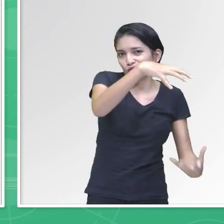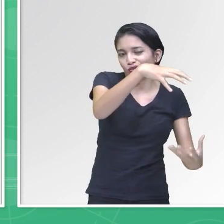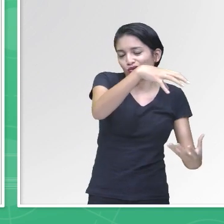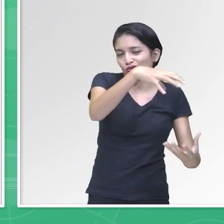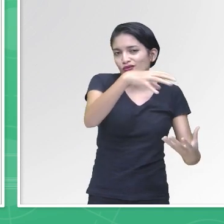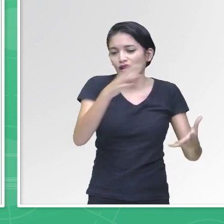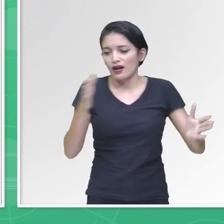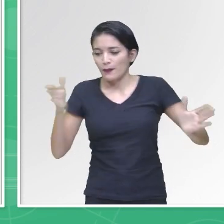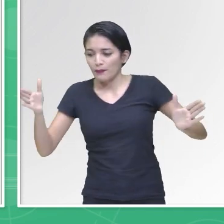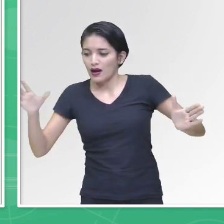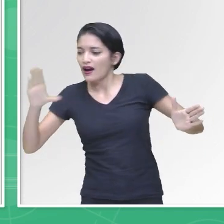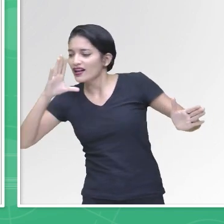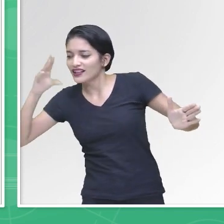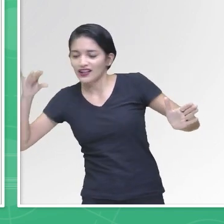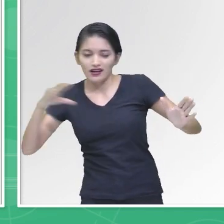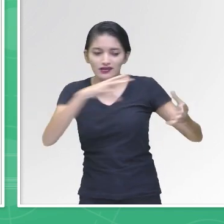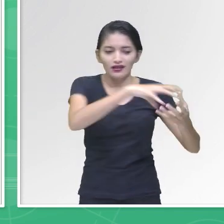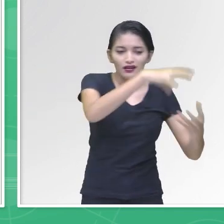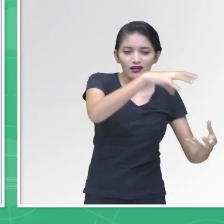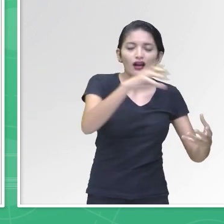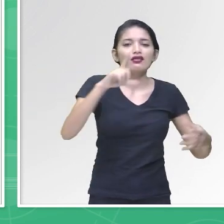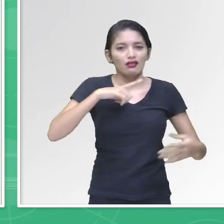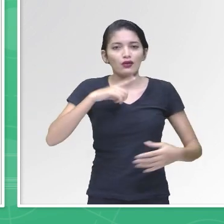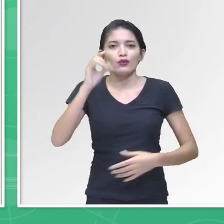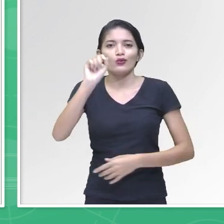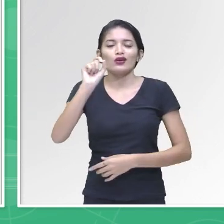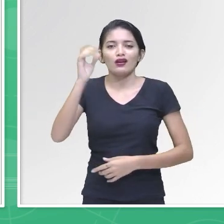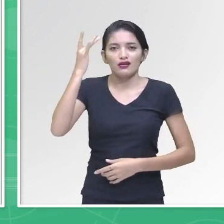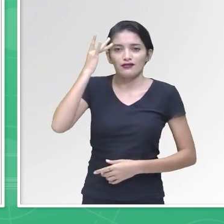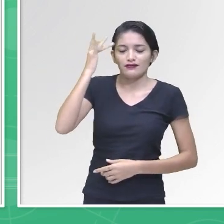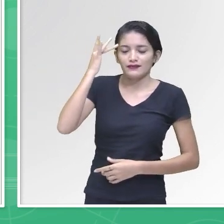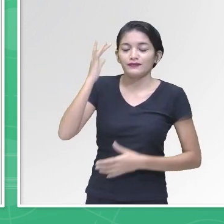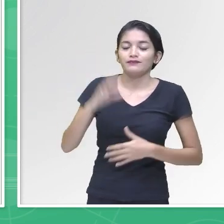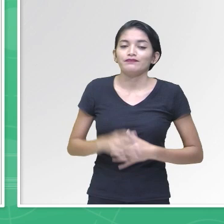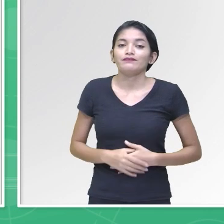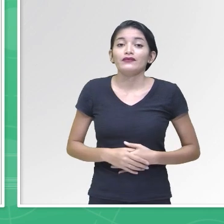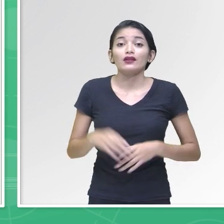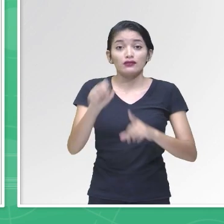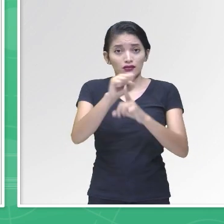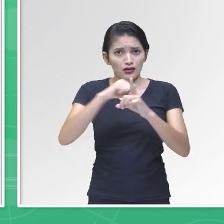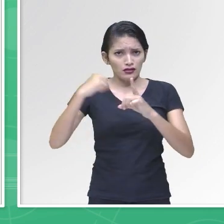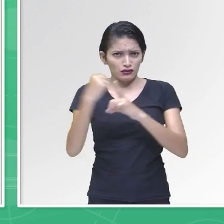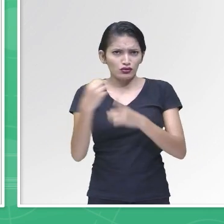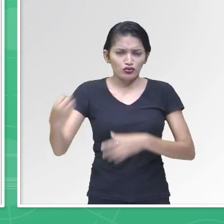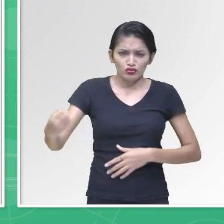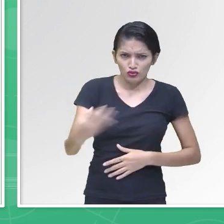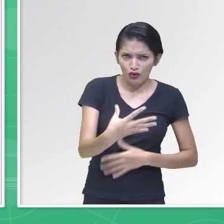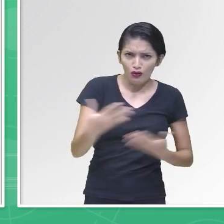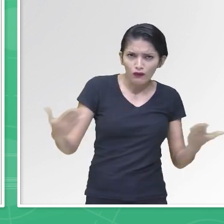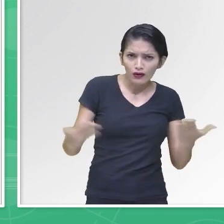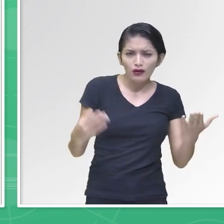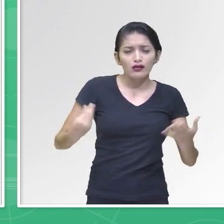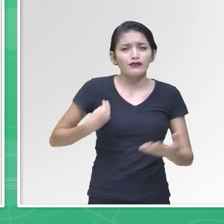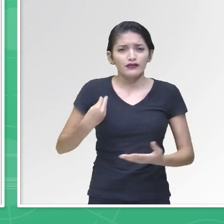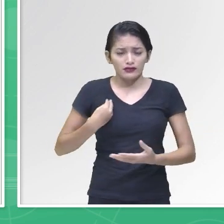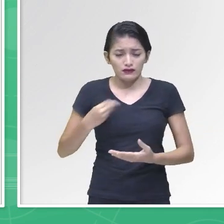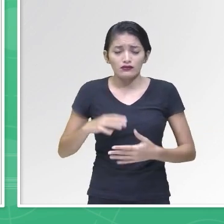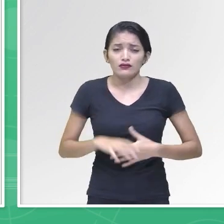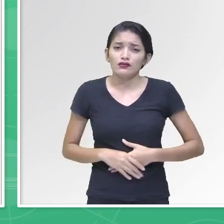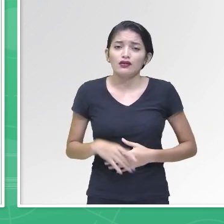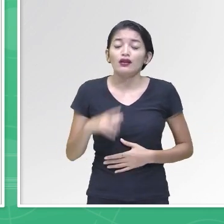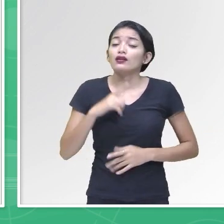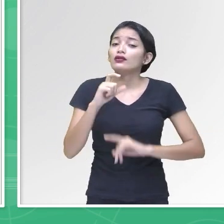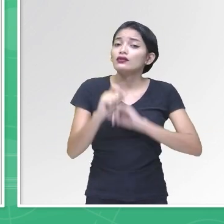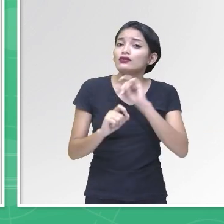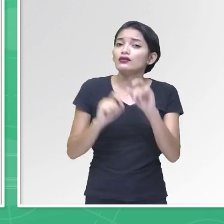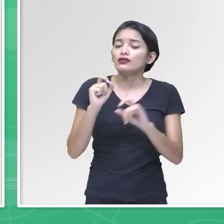entre a infância e a maturidade. Nas sociedades modernas, que é a sociedade que nós vivemos, há uma